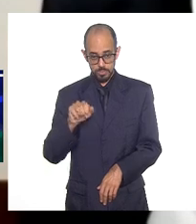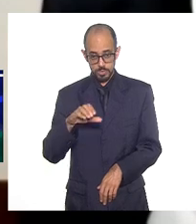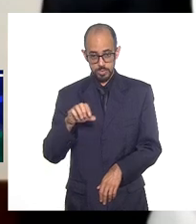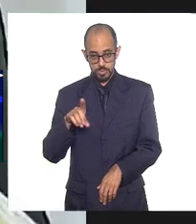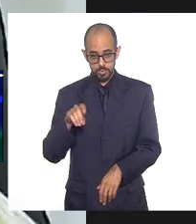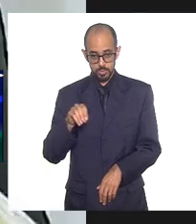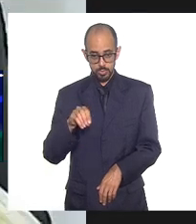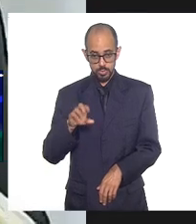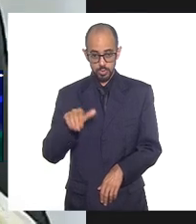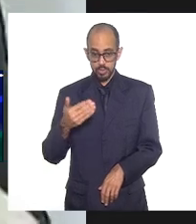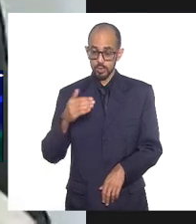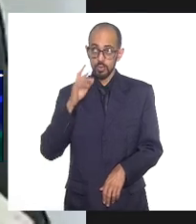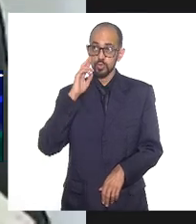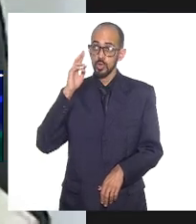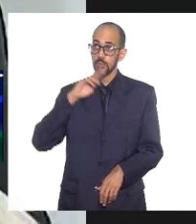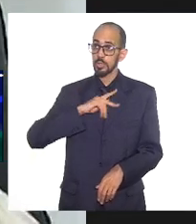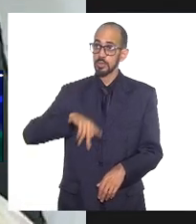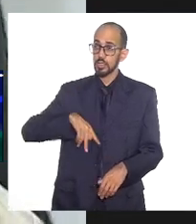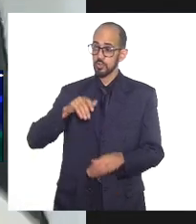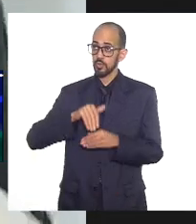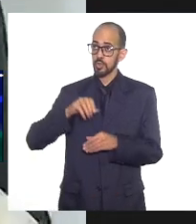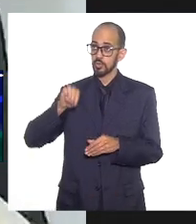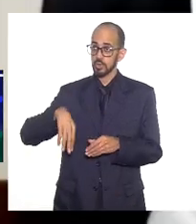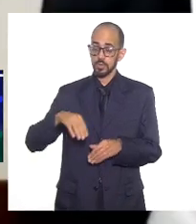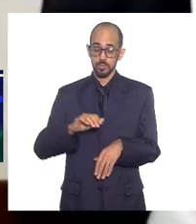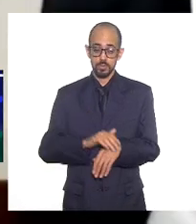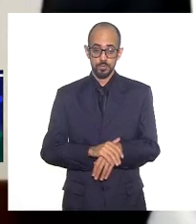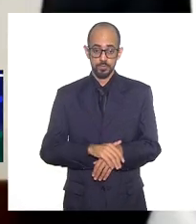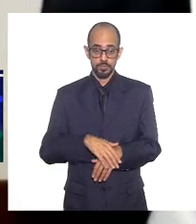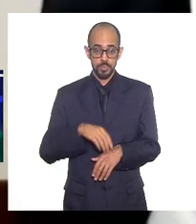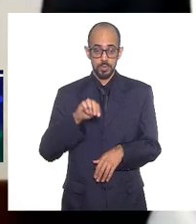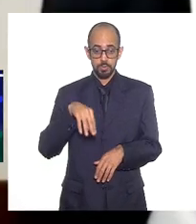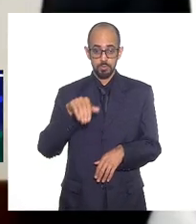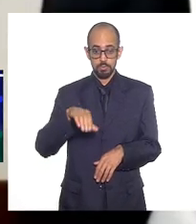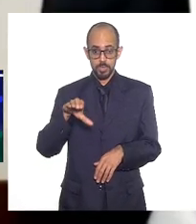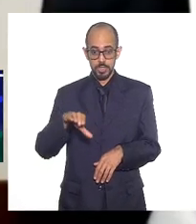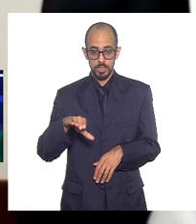Senhor presidente, voto sim. Ok. Deputado Carlos Mink.